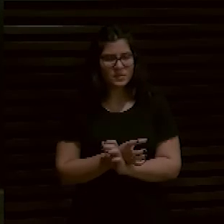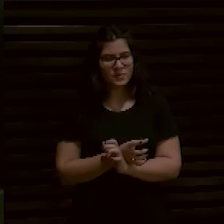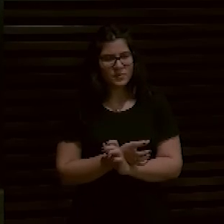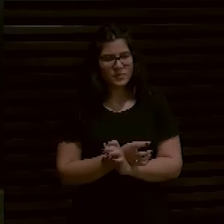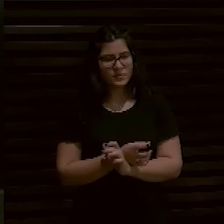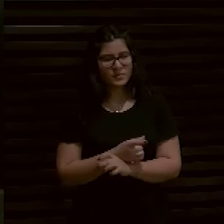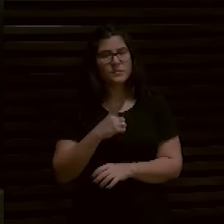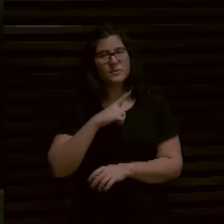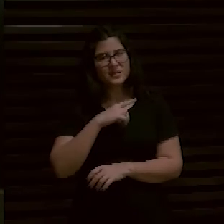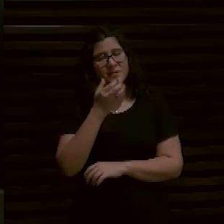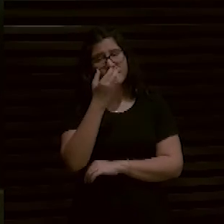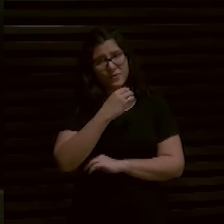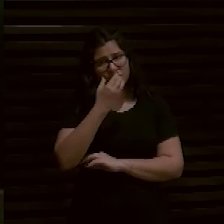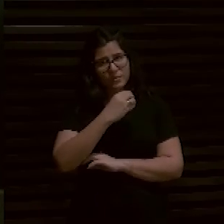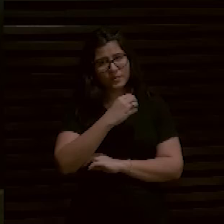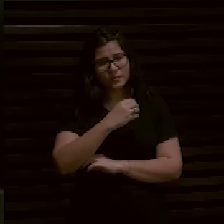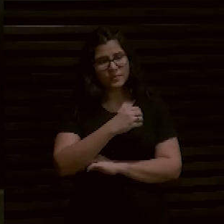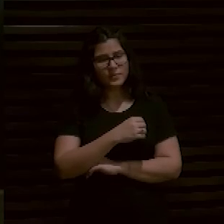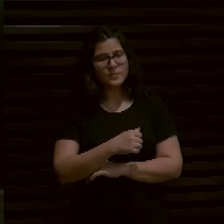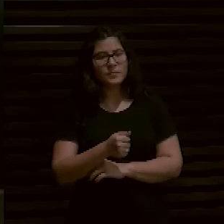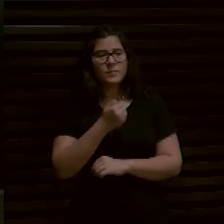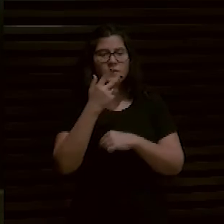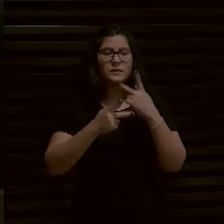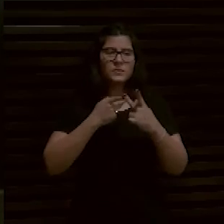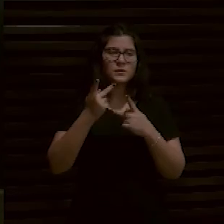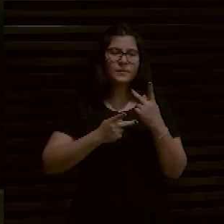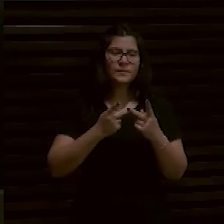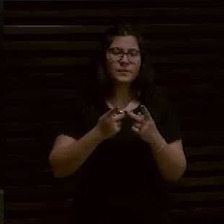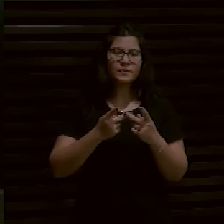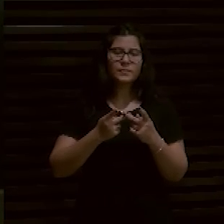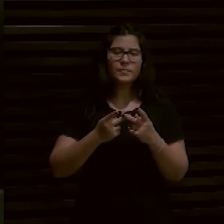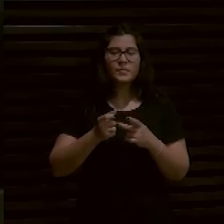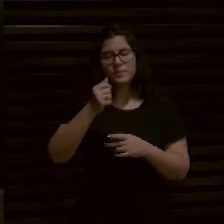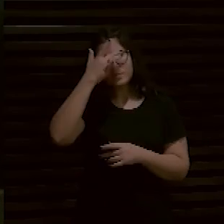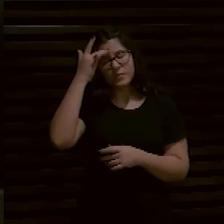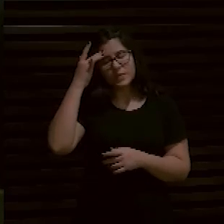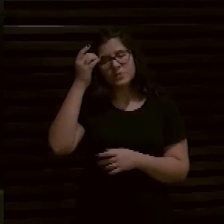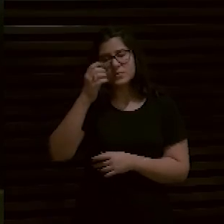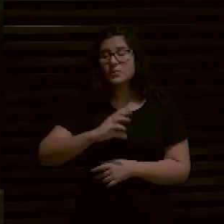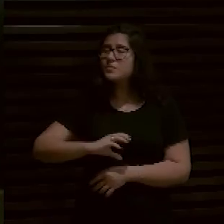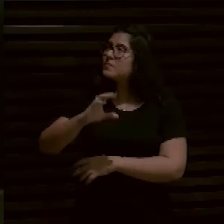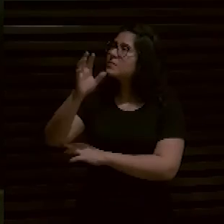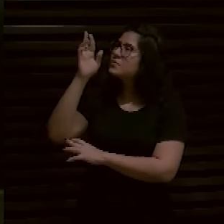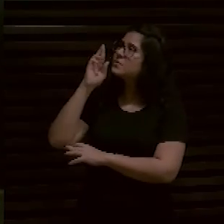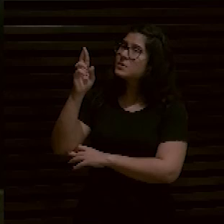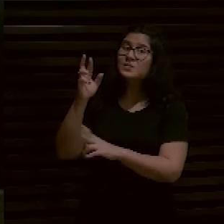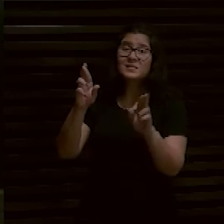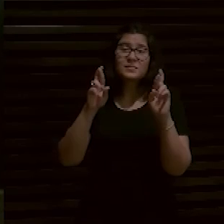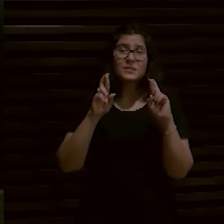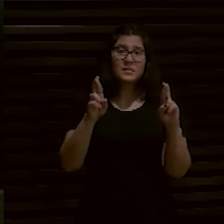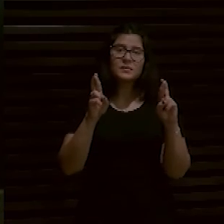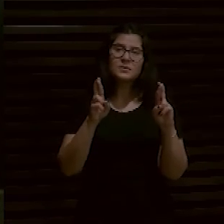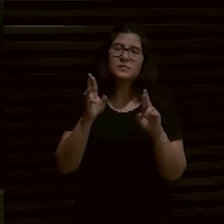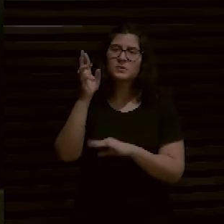haverá vida. Pois bendito aquele que confia no Senhor e cuja a esperança